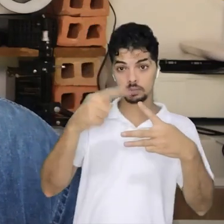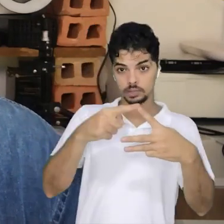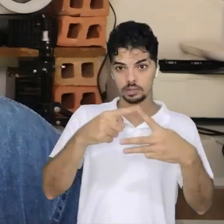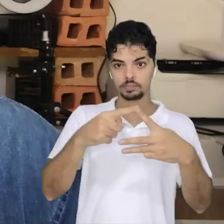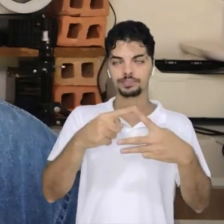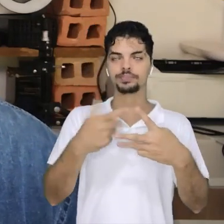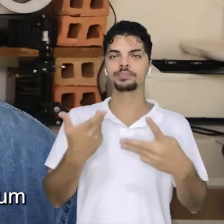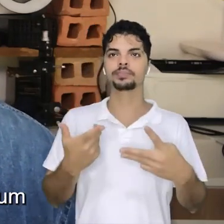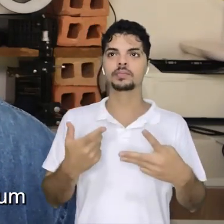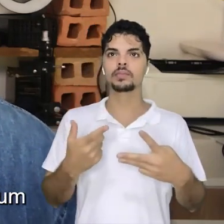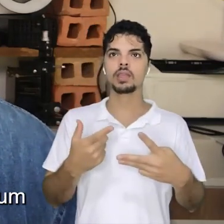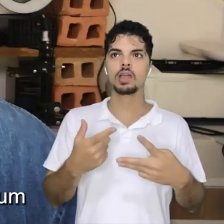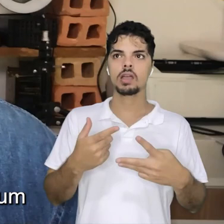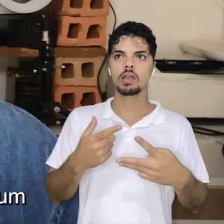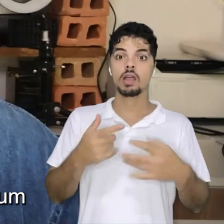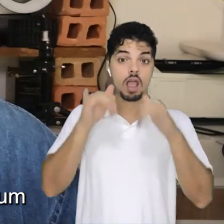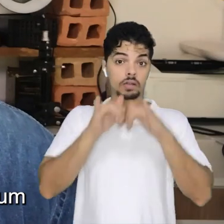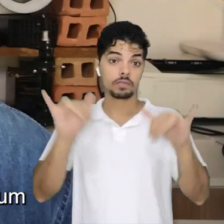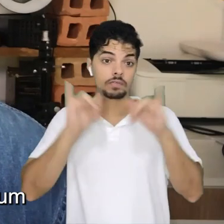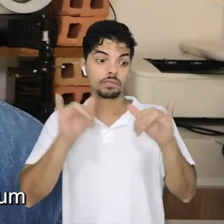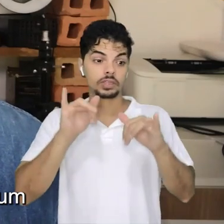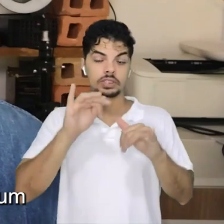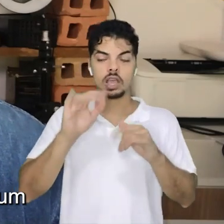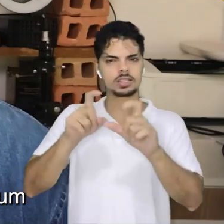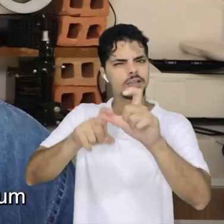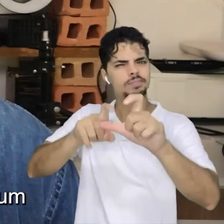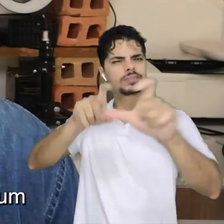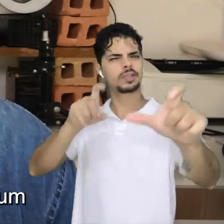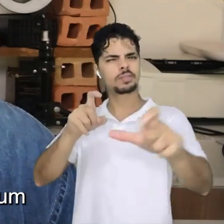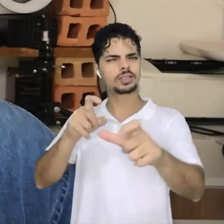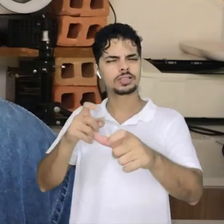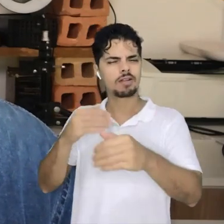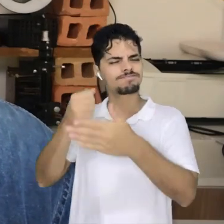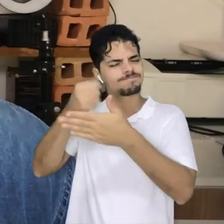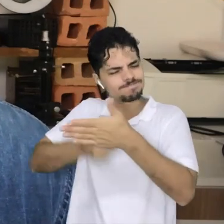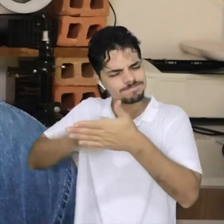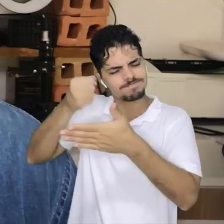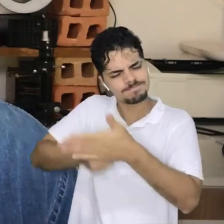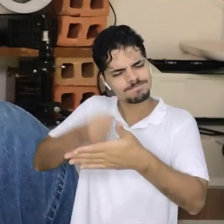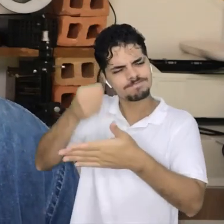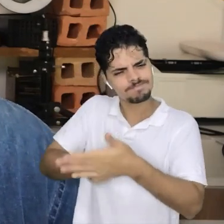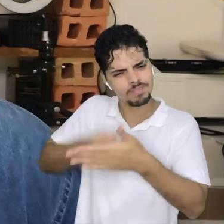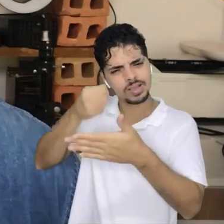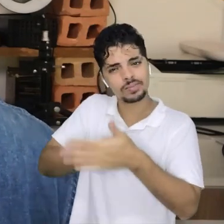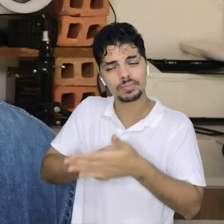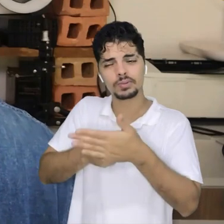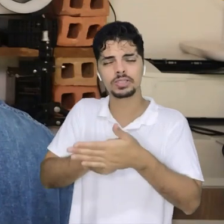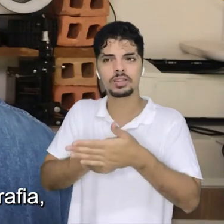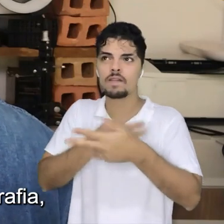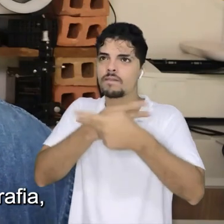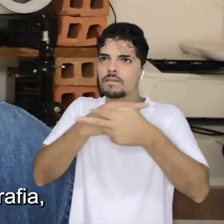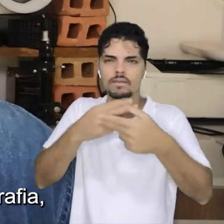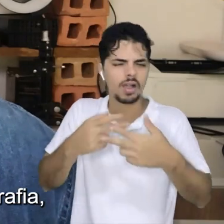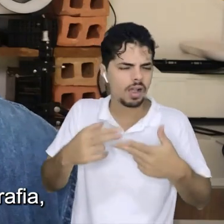óbvio que pareça ressaltar que a independência e o surgimento do Brasil nação é um processo de múltiplas facetas e não um